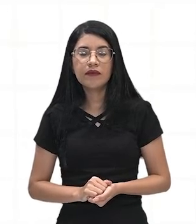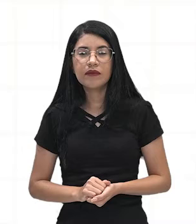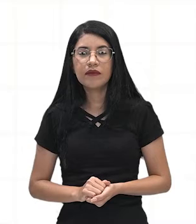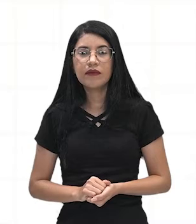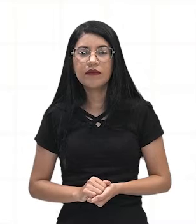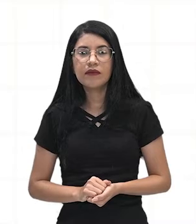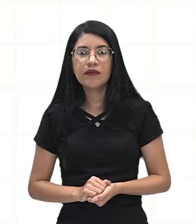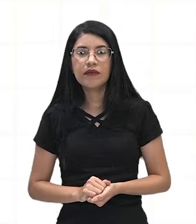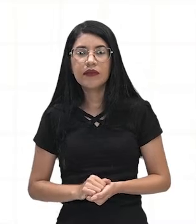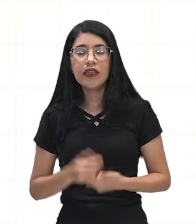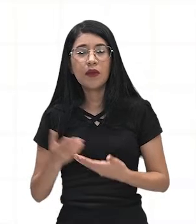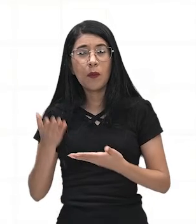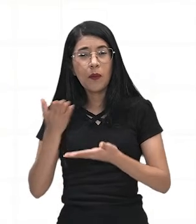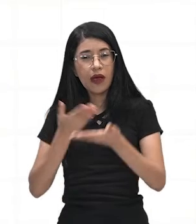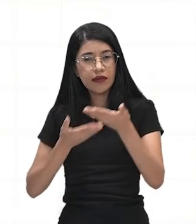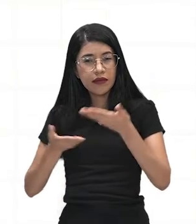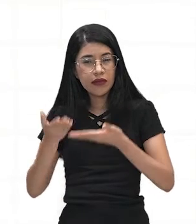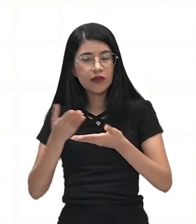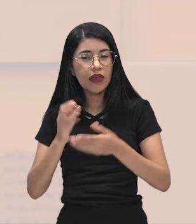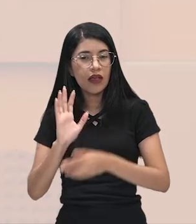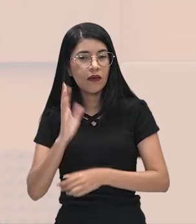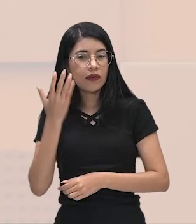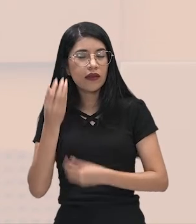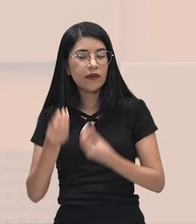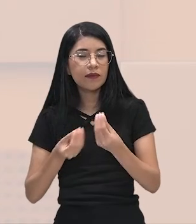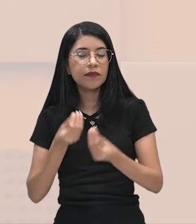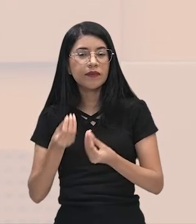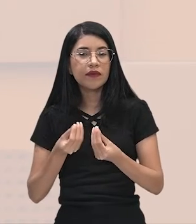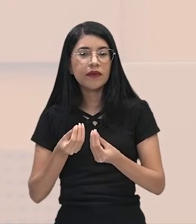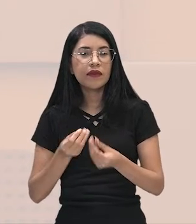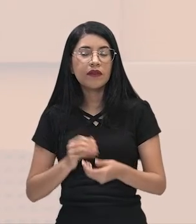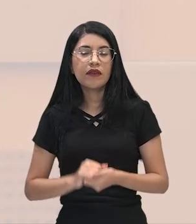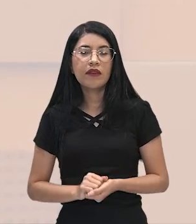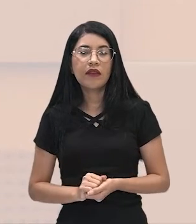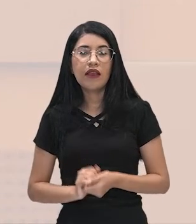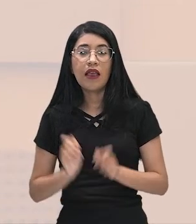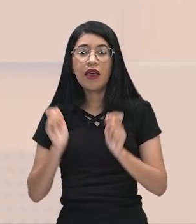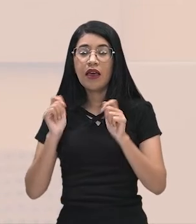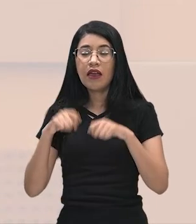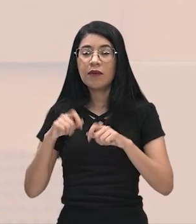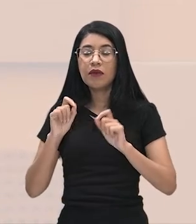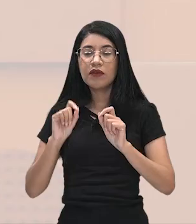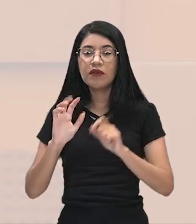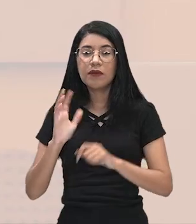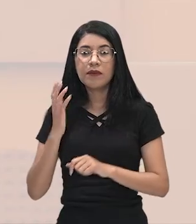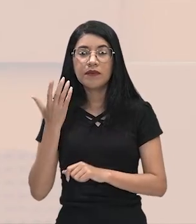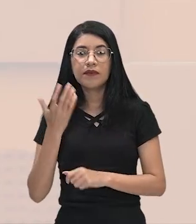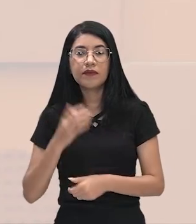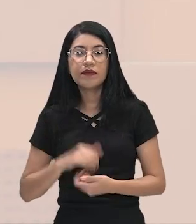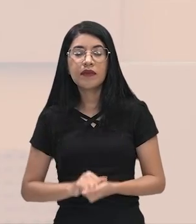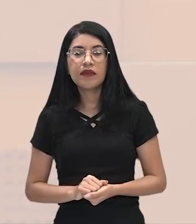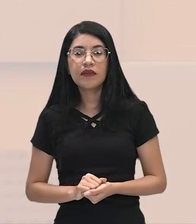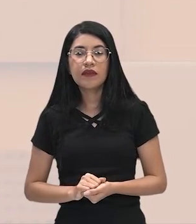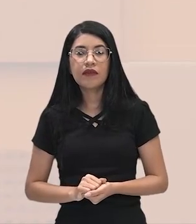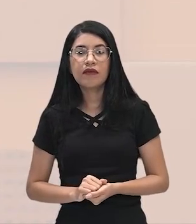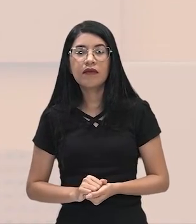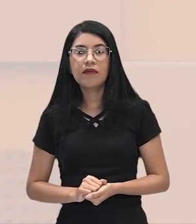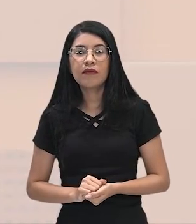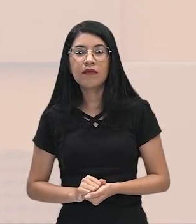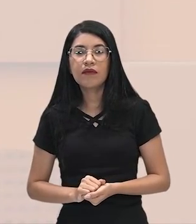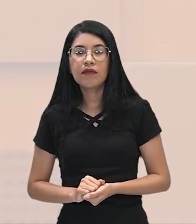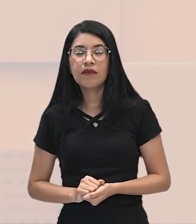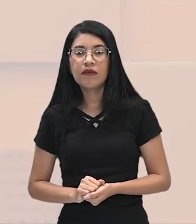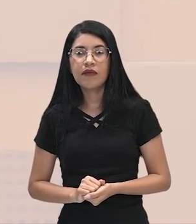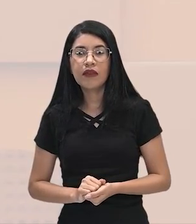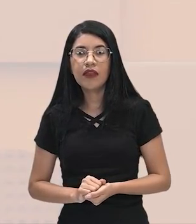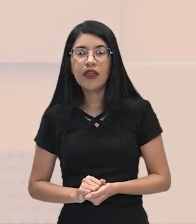interação proporcionava, tá? Essa interação proporcionava acesso a assuntos